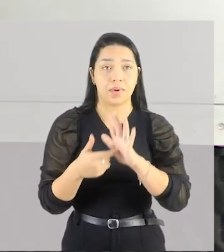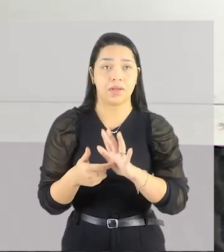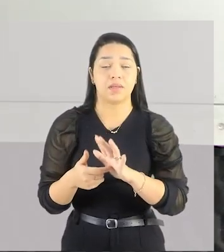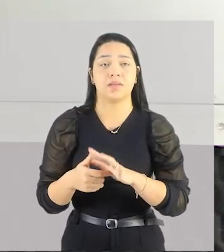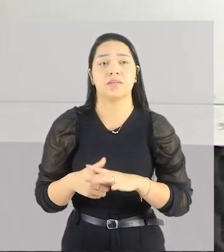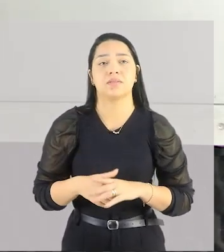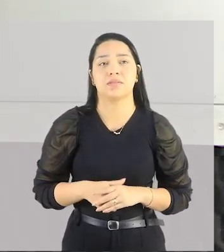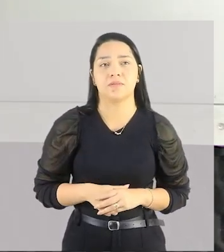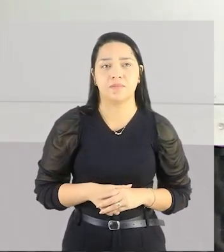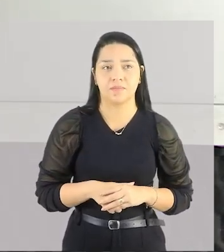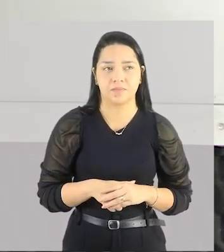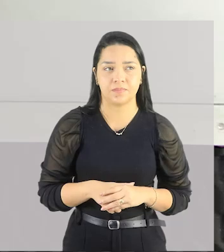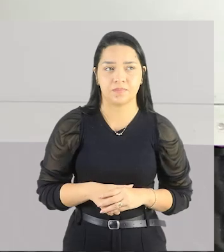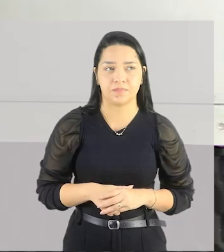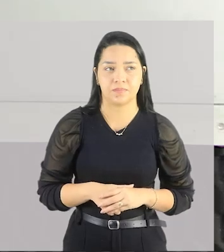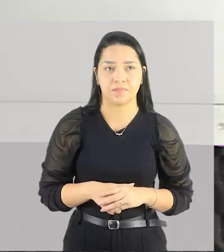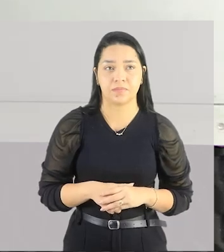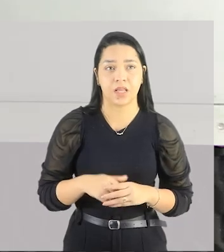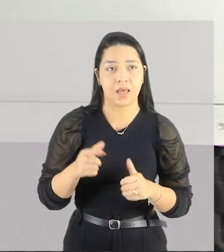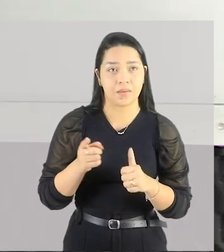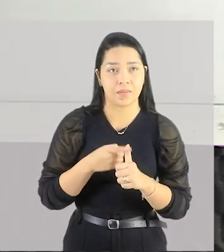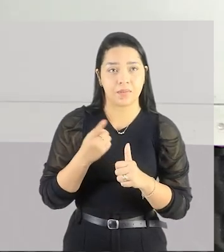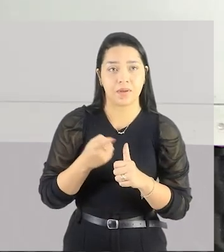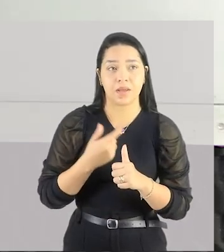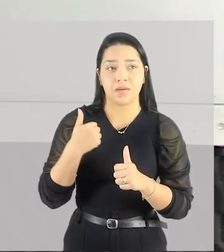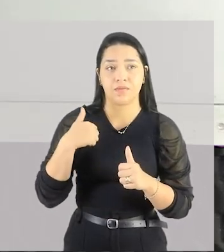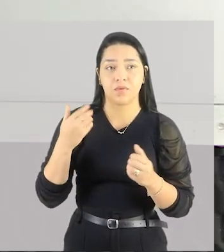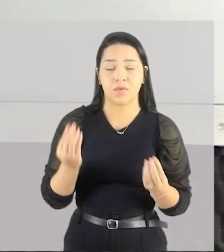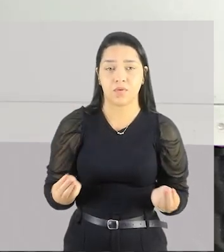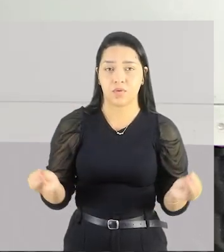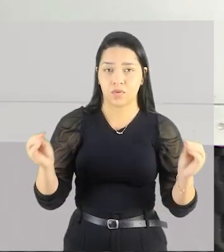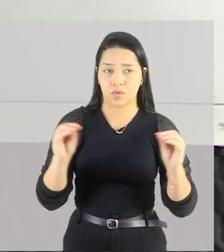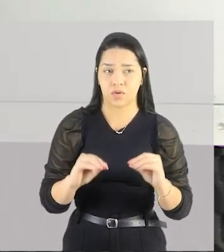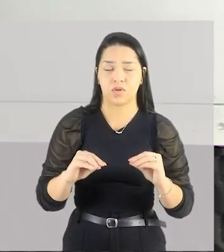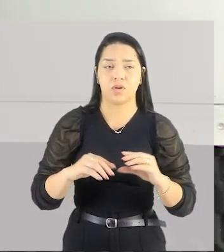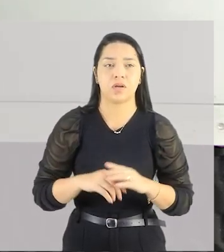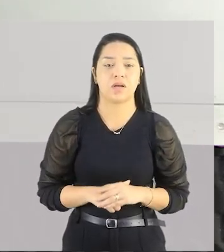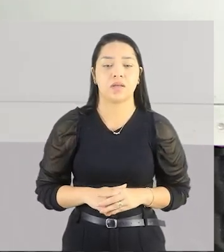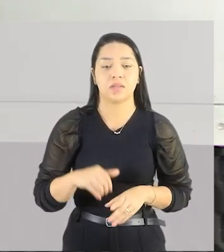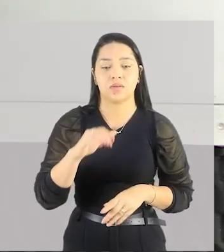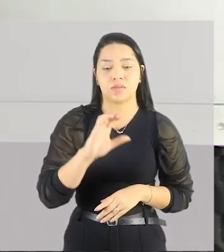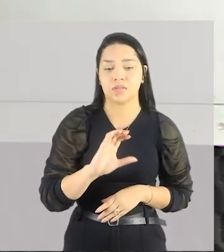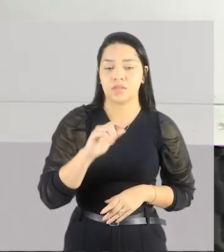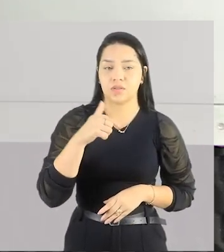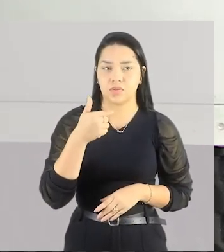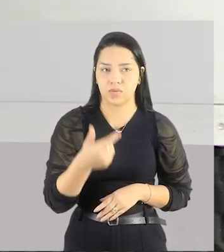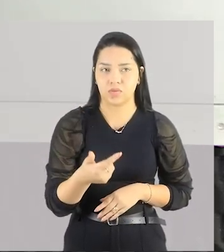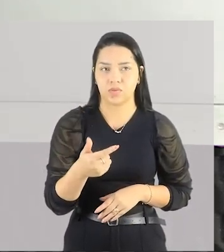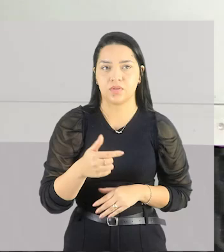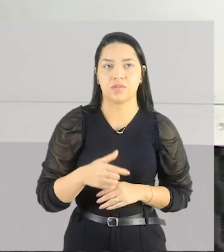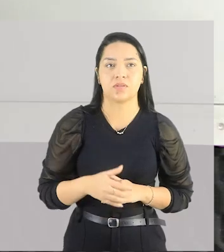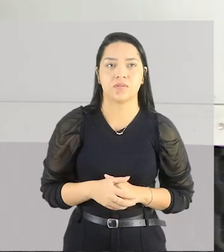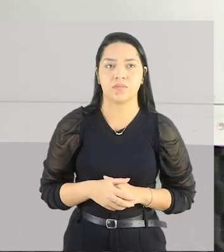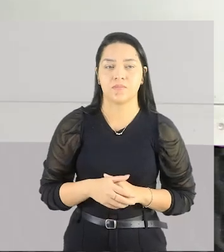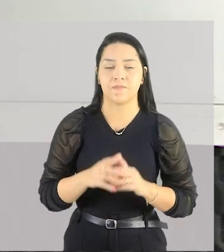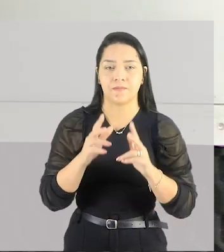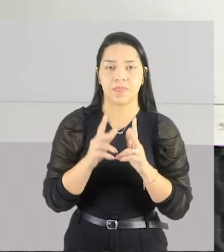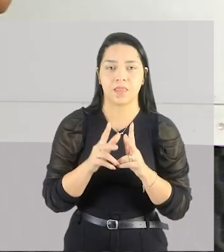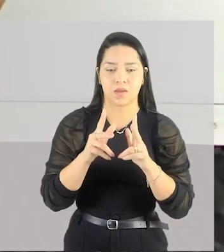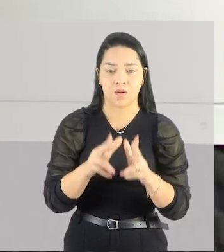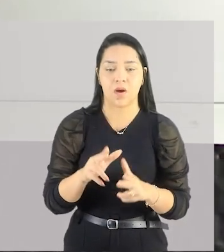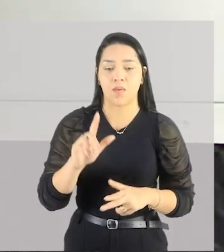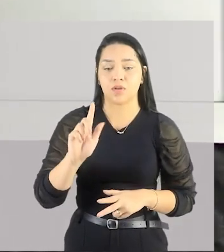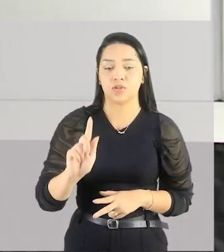D1 ao cubo, sobre 3 ao cubo. Quanto é 3 ao cubo? É